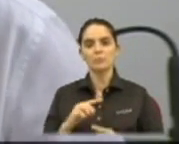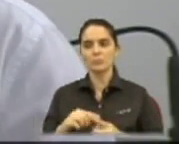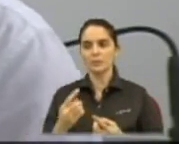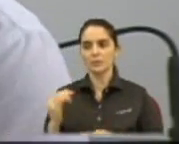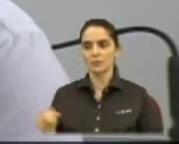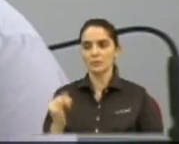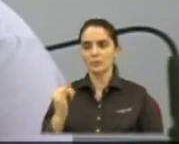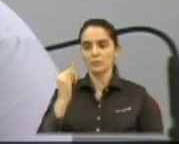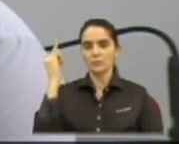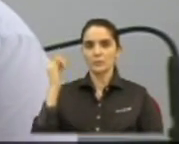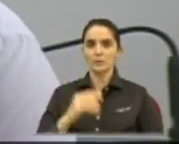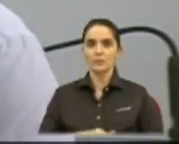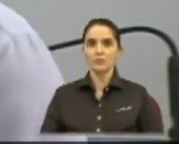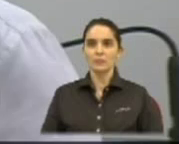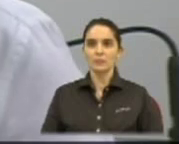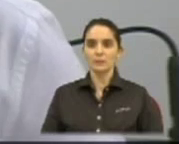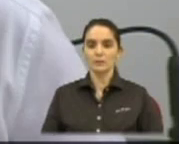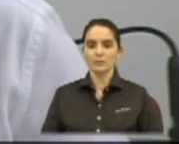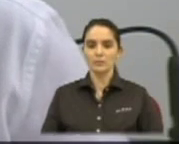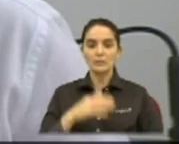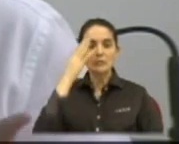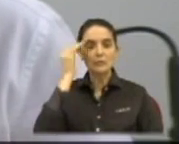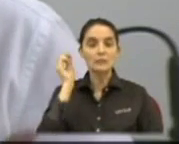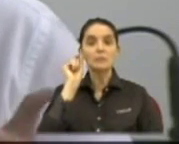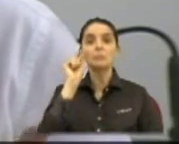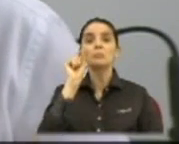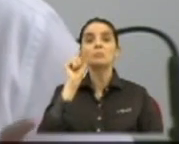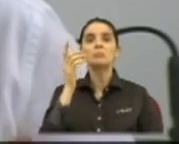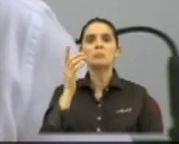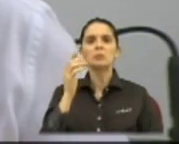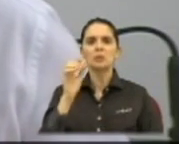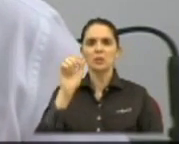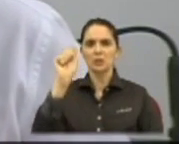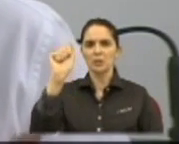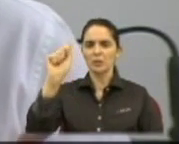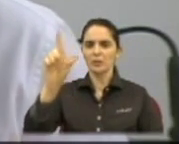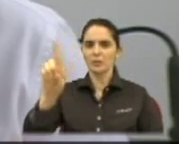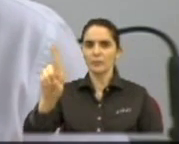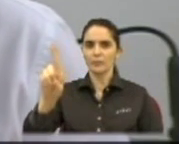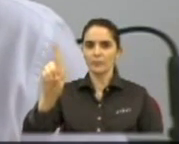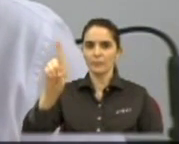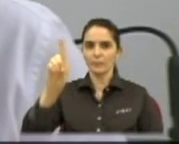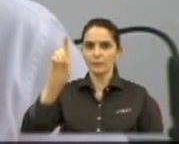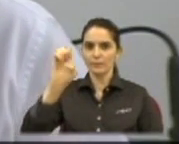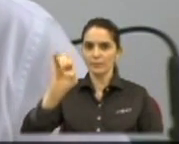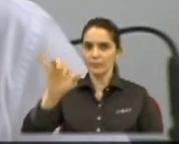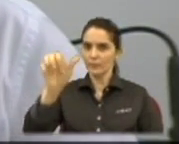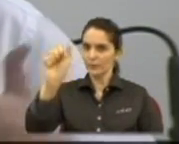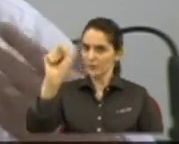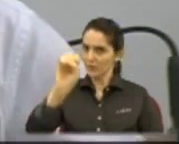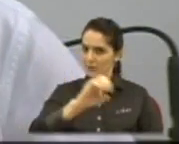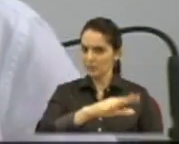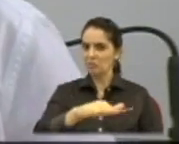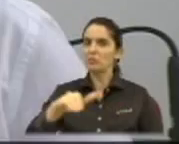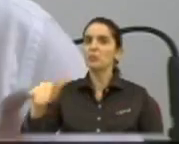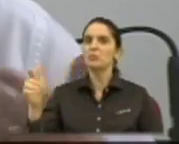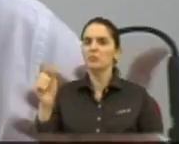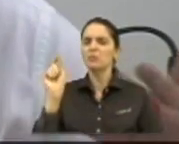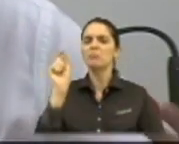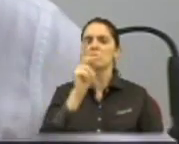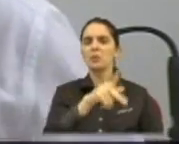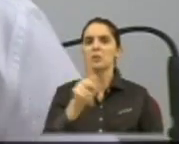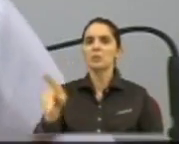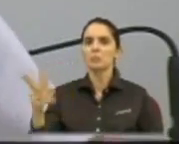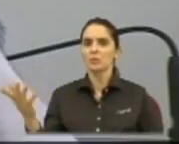se faz, vereador Wilson, saber quem é Aldeias Infantis. Eu confesso que eu não sei quem é Aldeias Infantis, quem é o